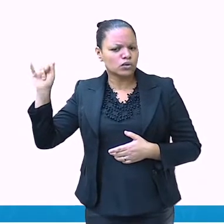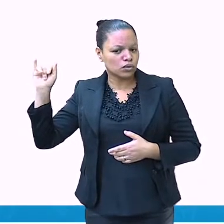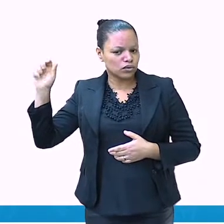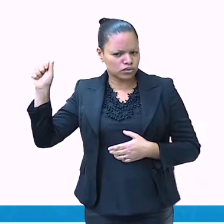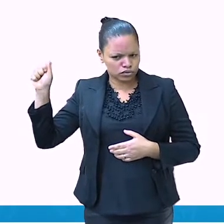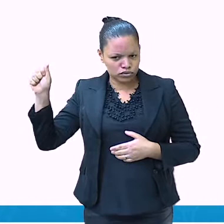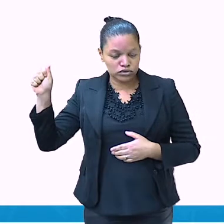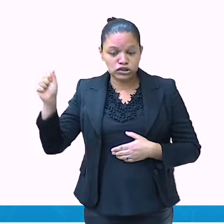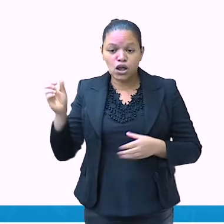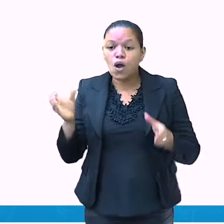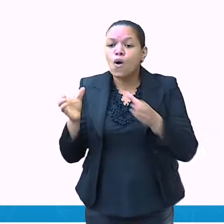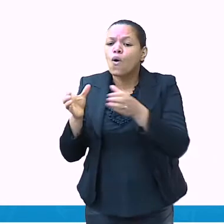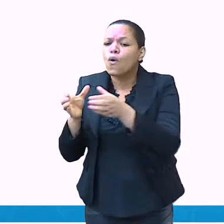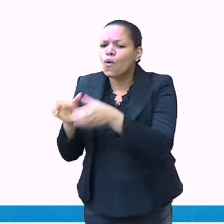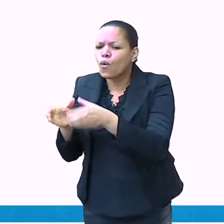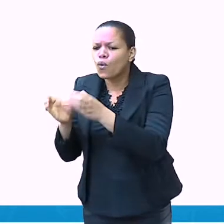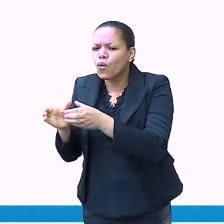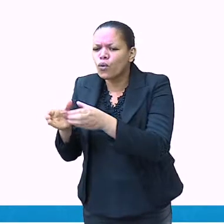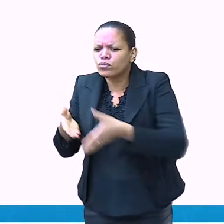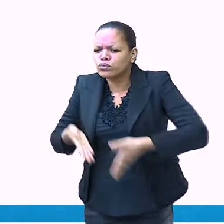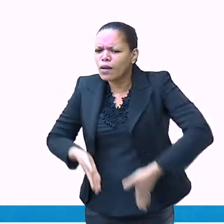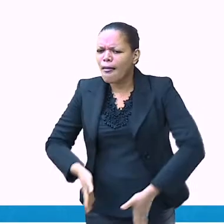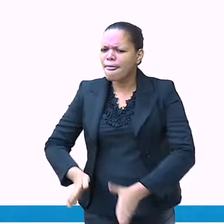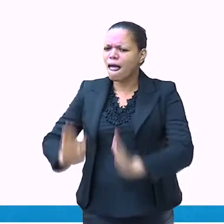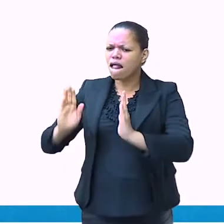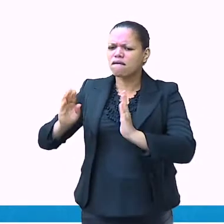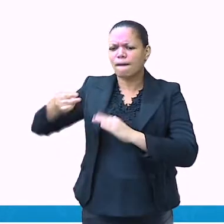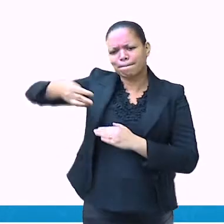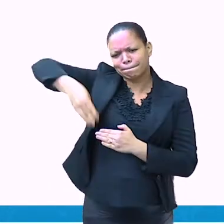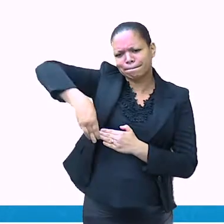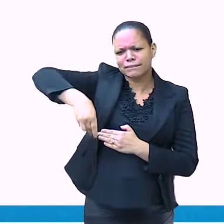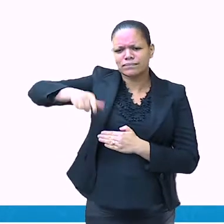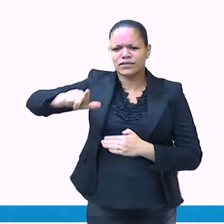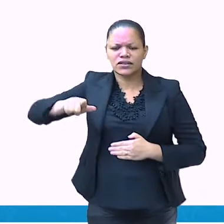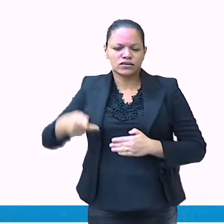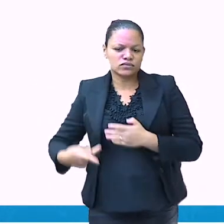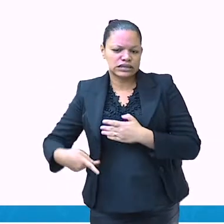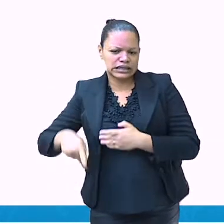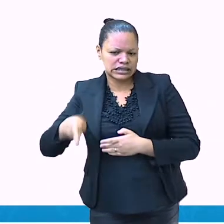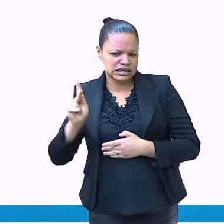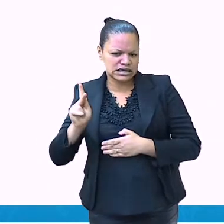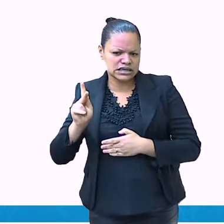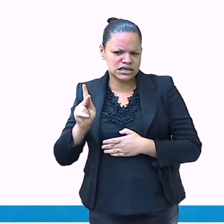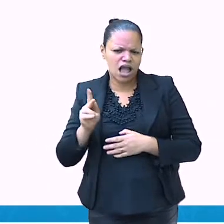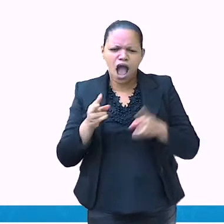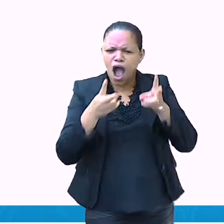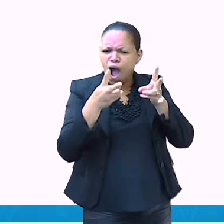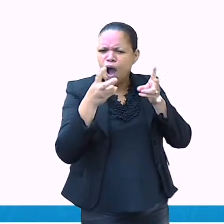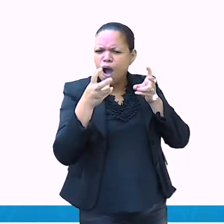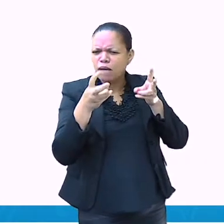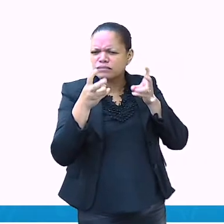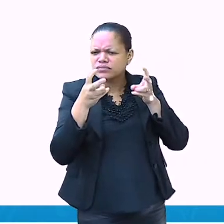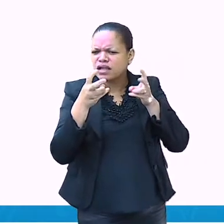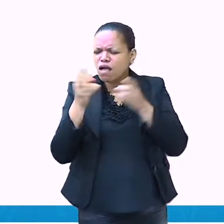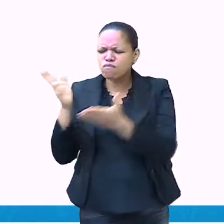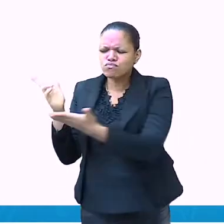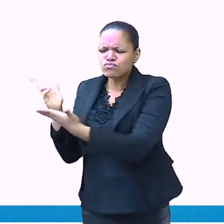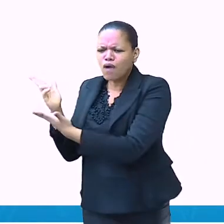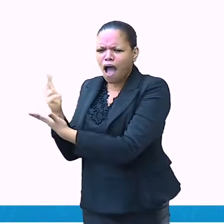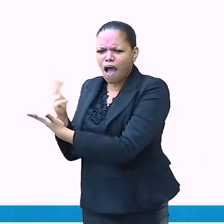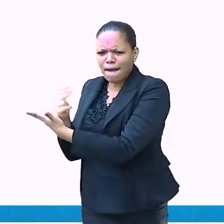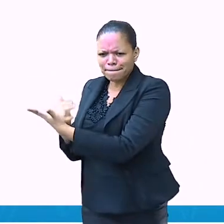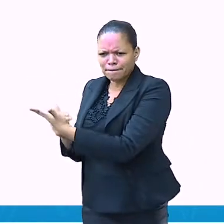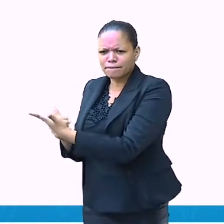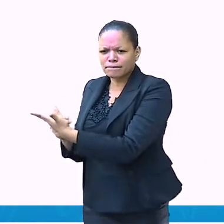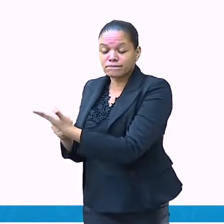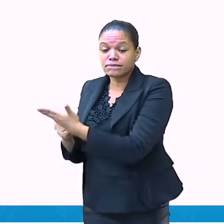Geórgia. Então, eu vou falar agora em inglês e depois nós traduziremos. Observe a imagem. Nós temos aí uma